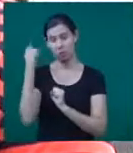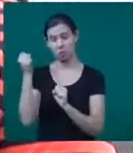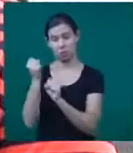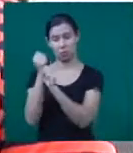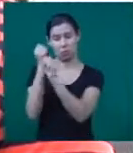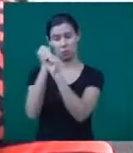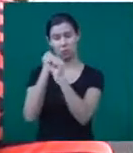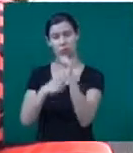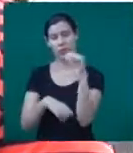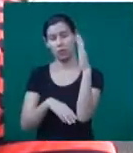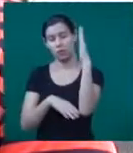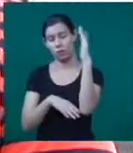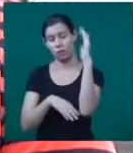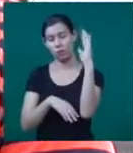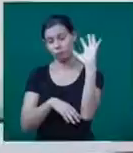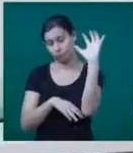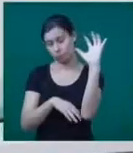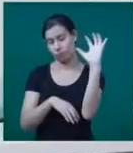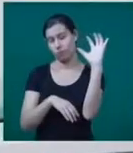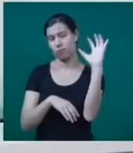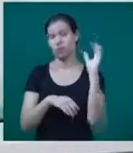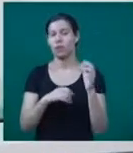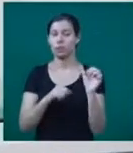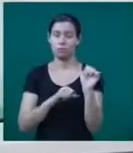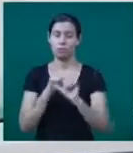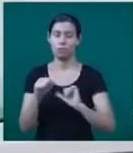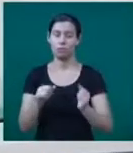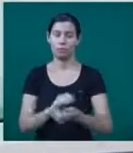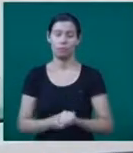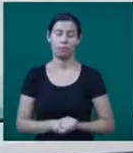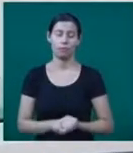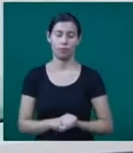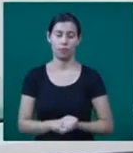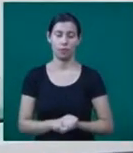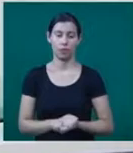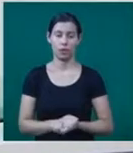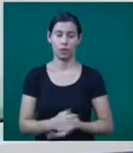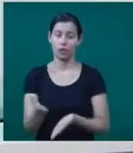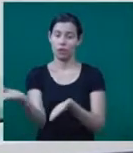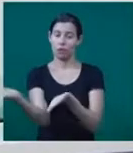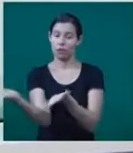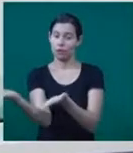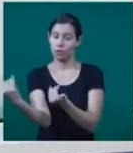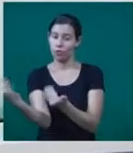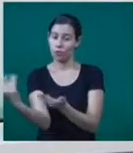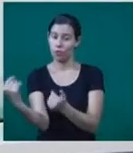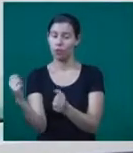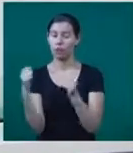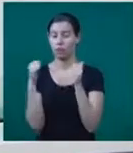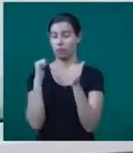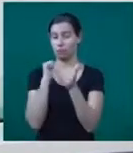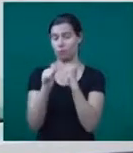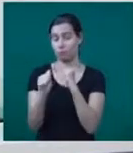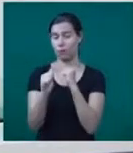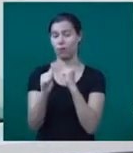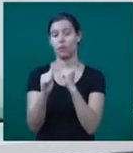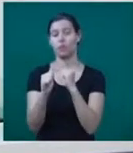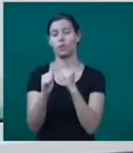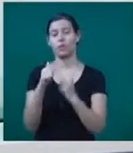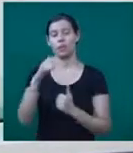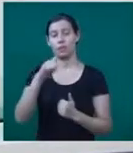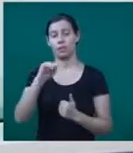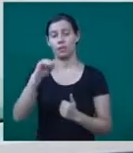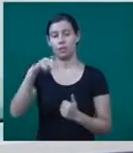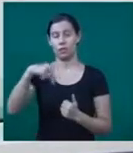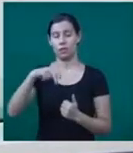relação a nosso estado de saúde, né? Jovens atletas da ginástica artística vão participar neste sábado em Uberlândia da competição